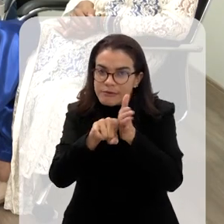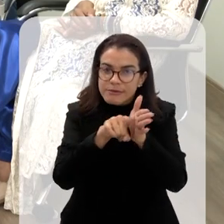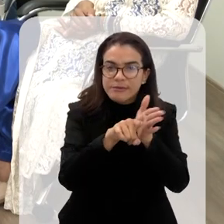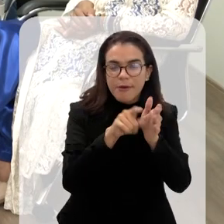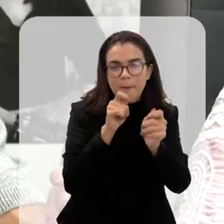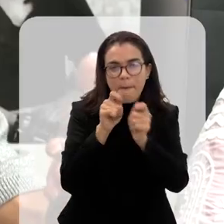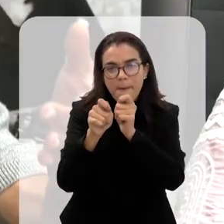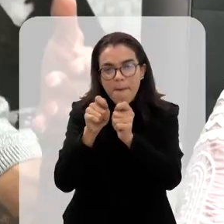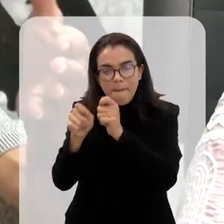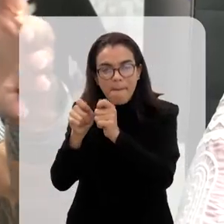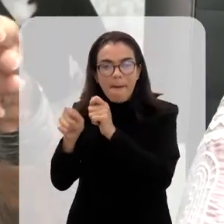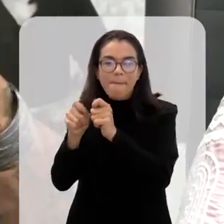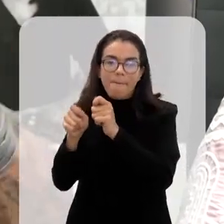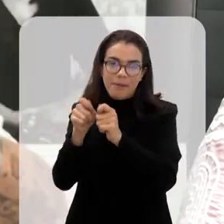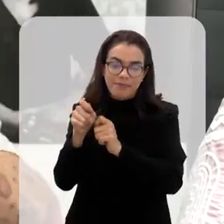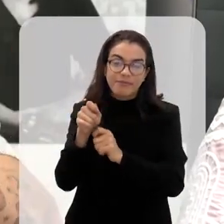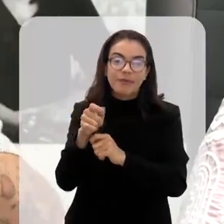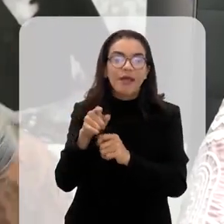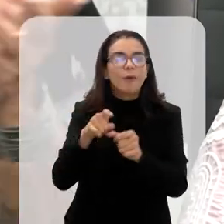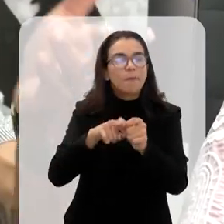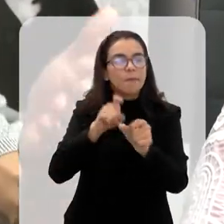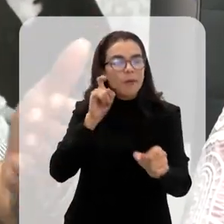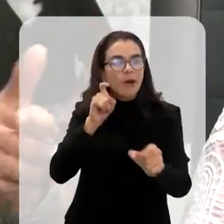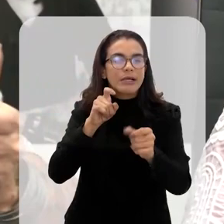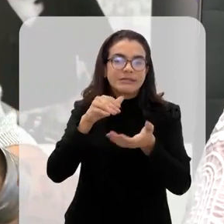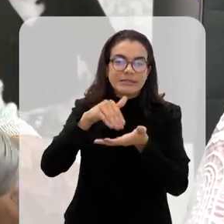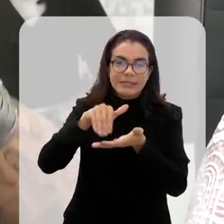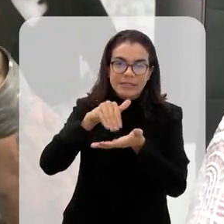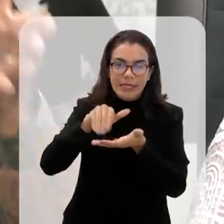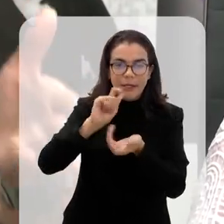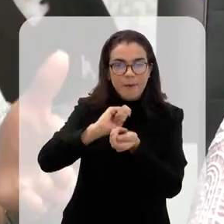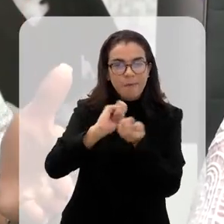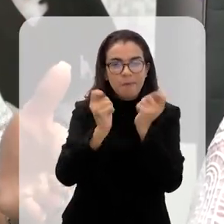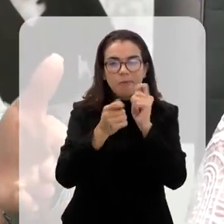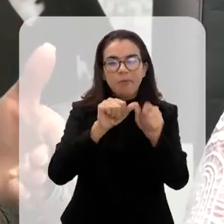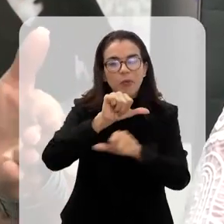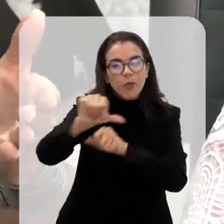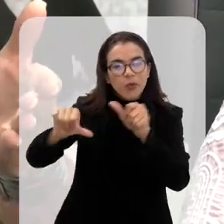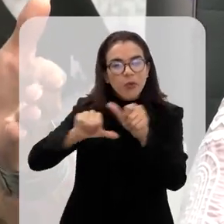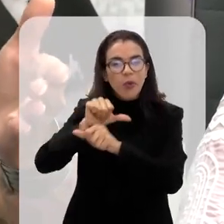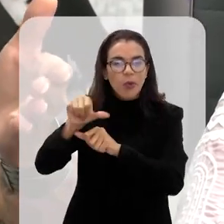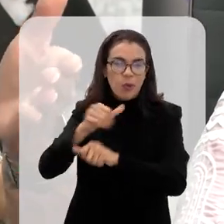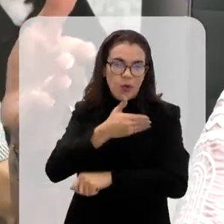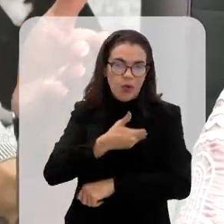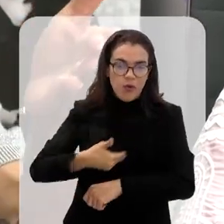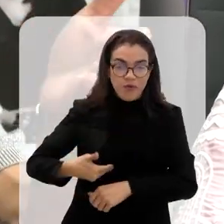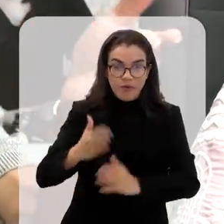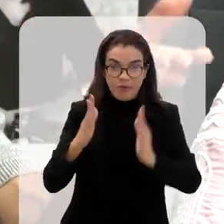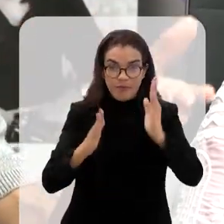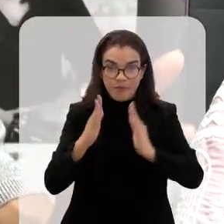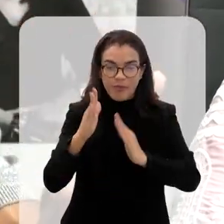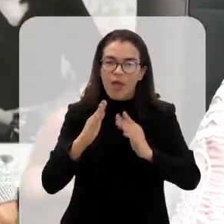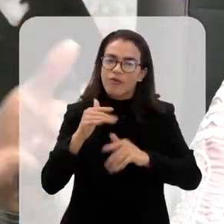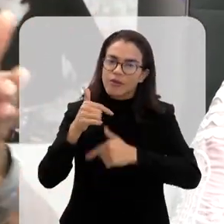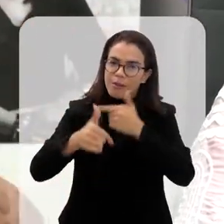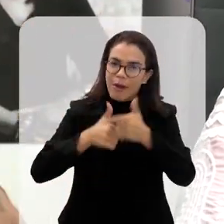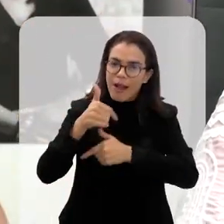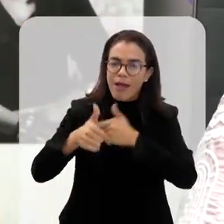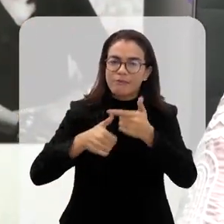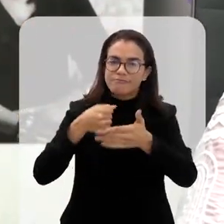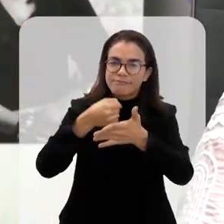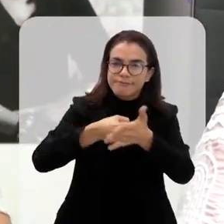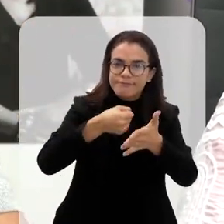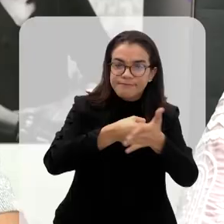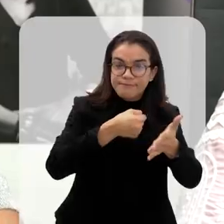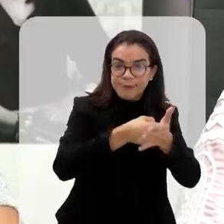Logo depois que eu saí da secretaria, na mudança do governo, eu fui trabalhar no enfrentamento à